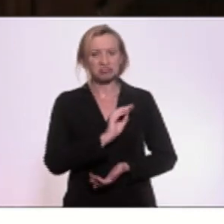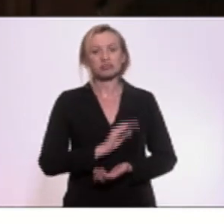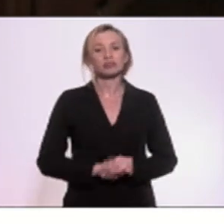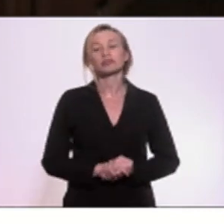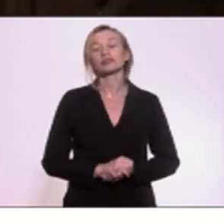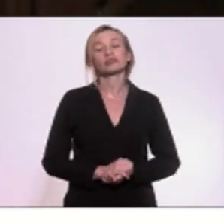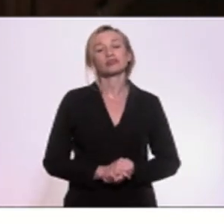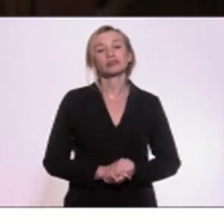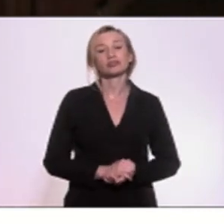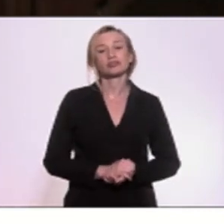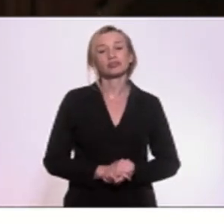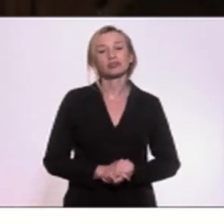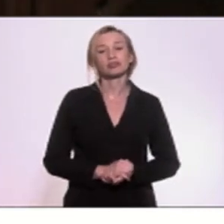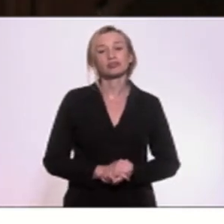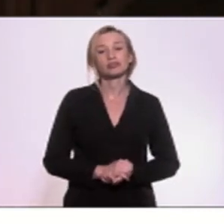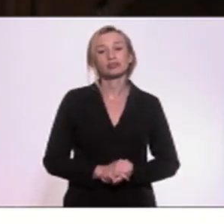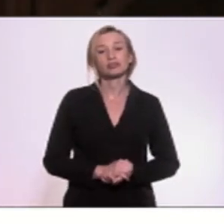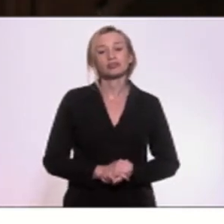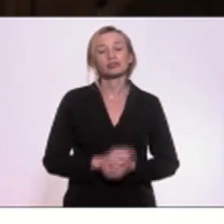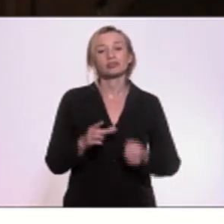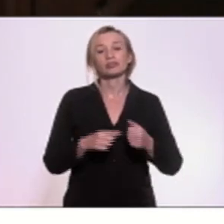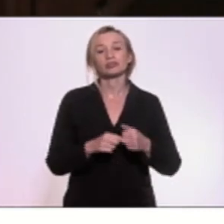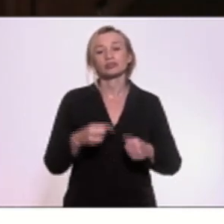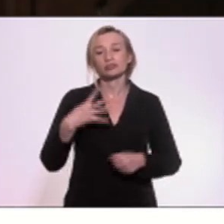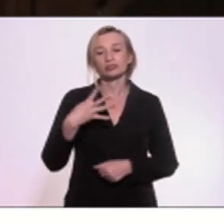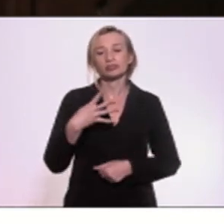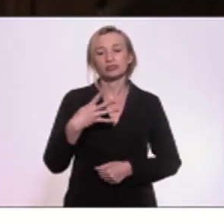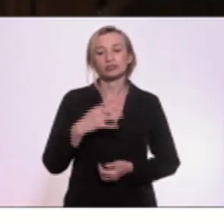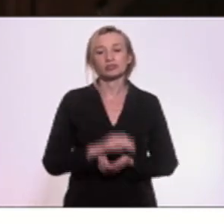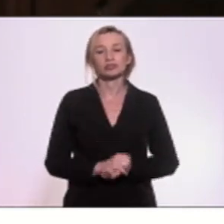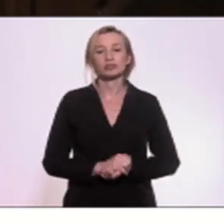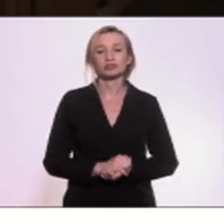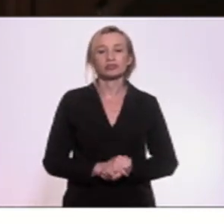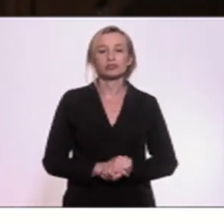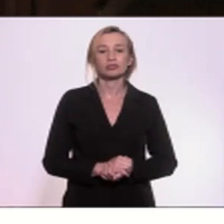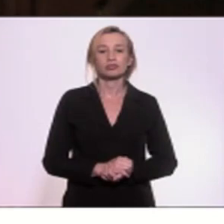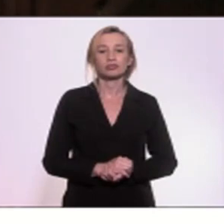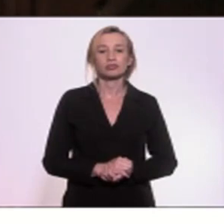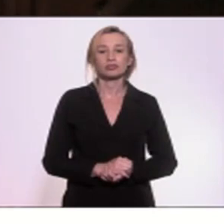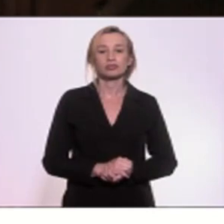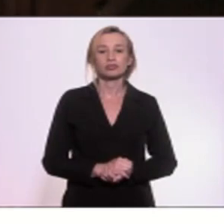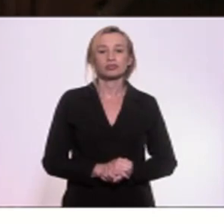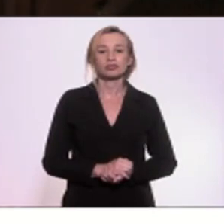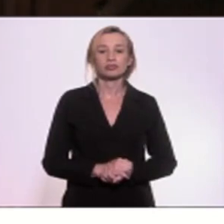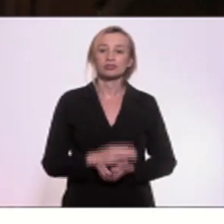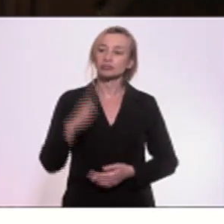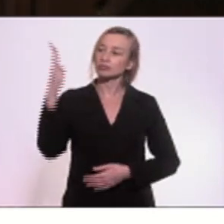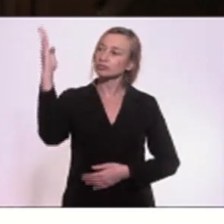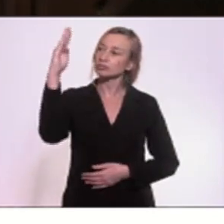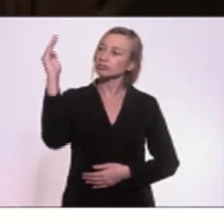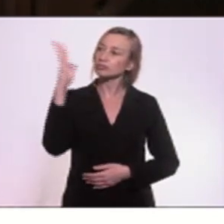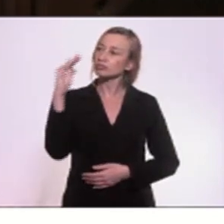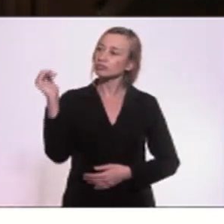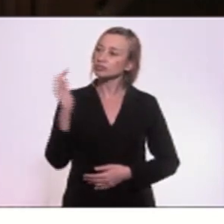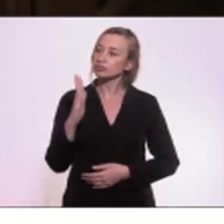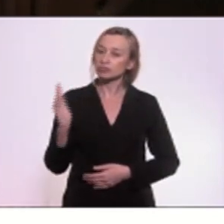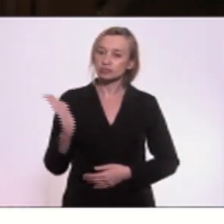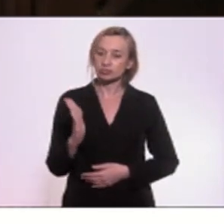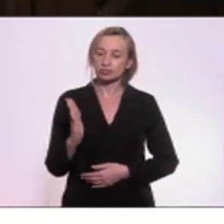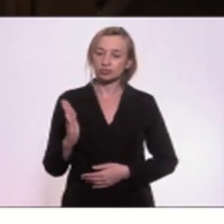o preceito contido no artigo 4º, em que o Brasil se obriga na